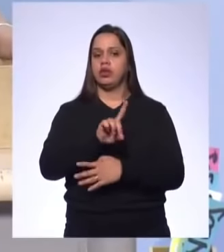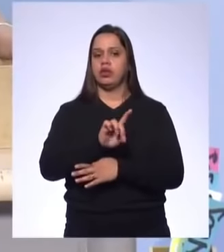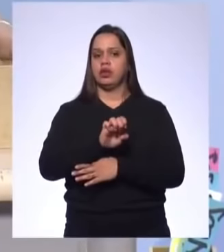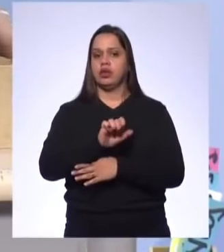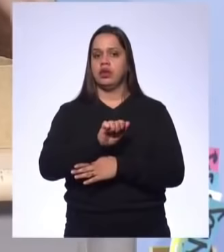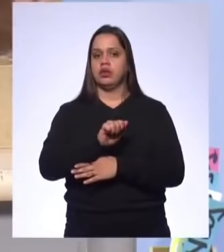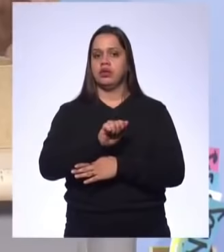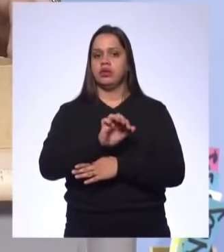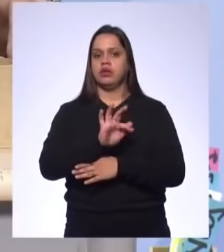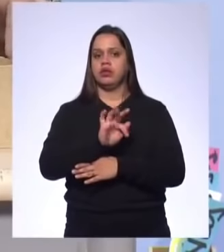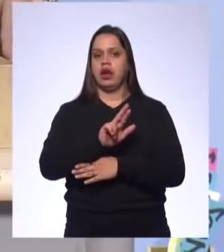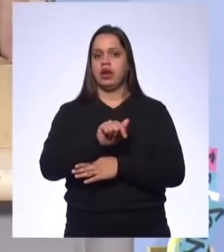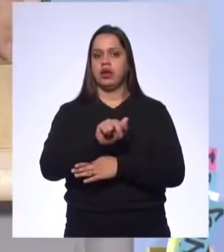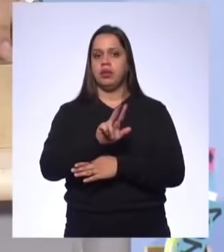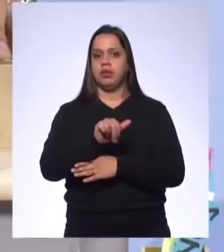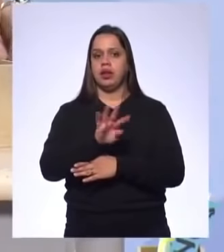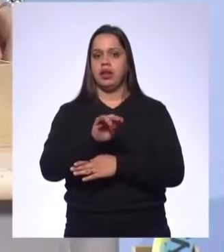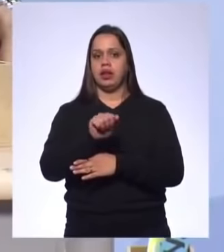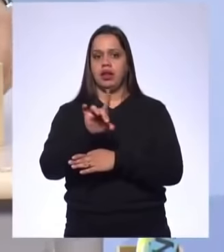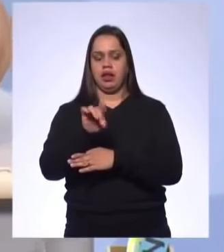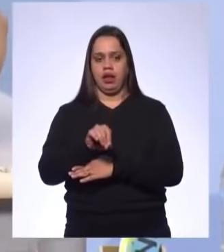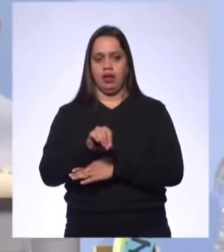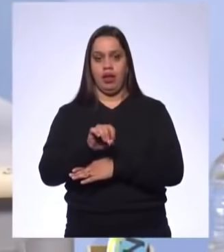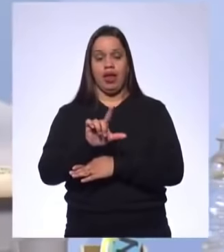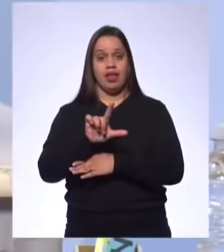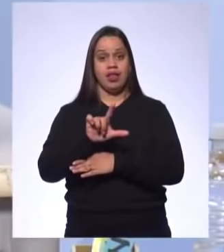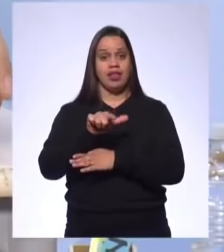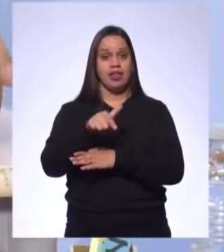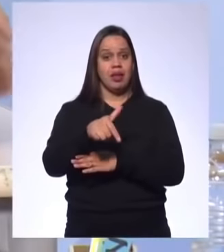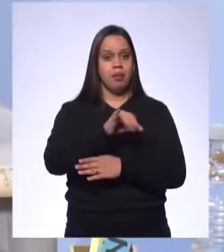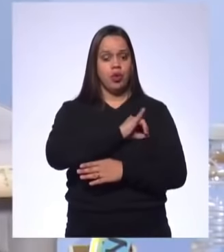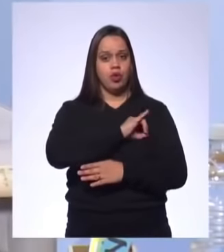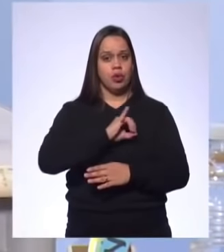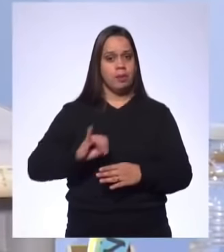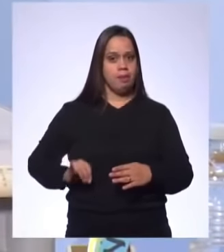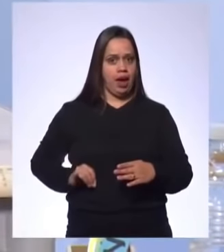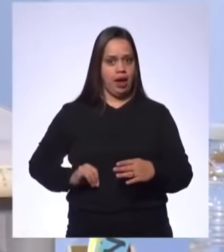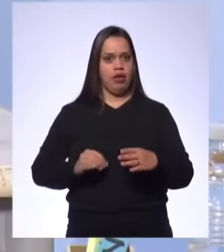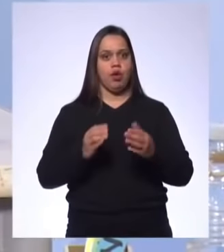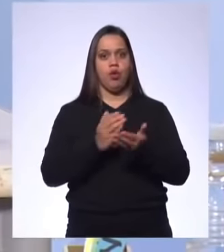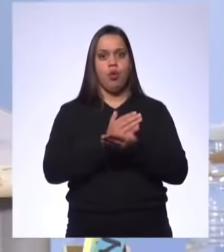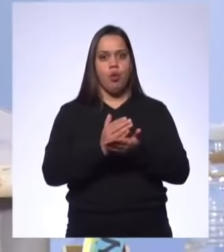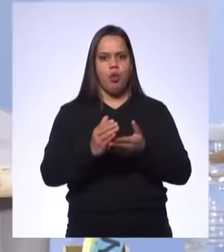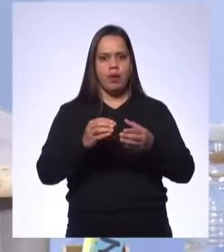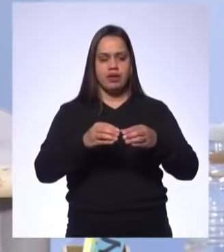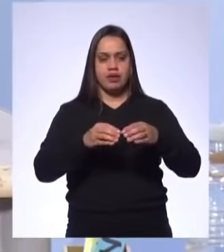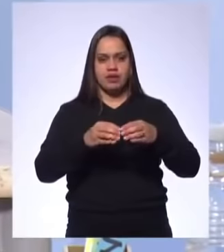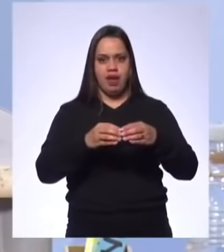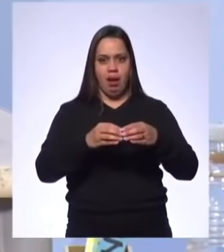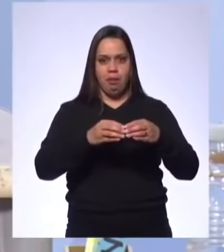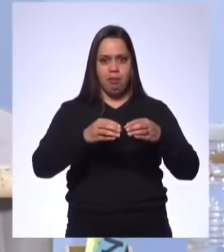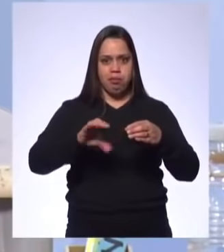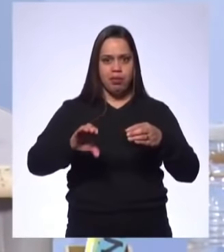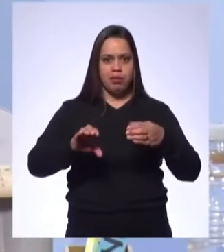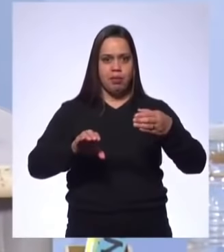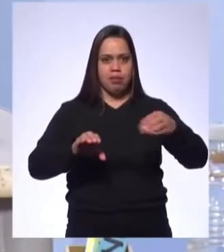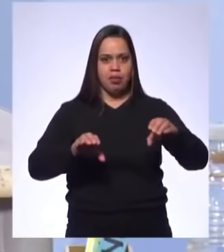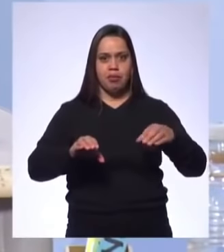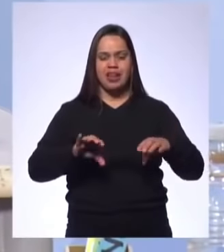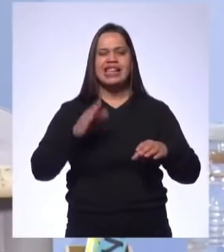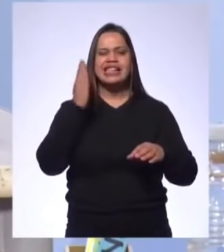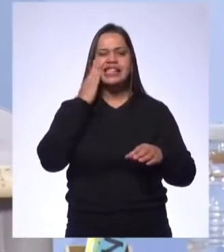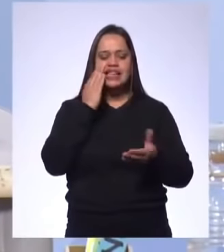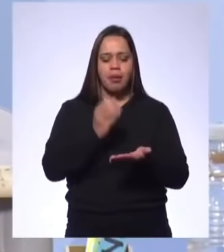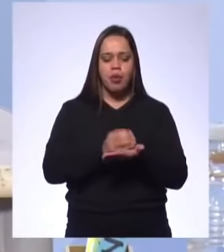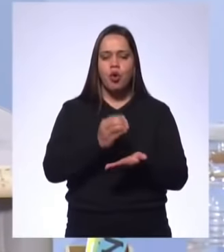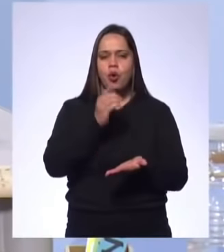desfragmentado. O império ele vai se fragmentar quando ele se separar. Ó, sabe quando você quebra um copo? Esse